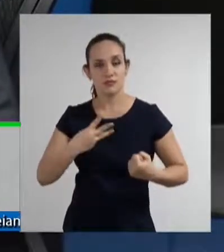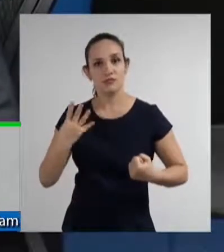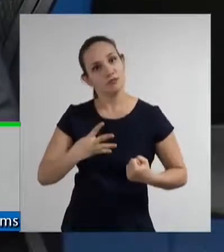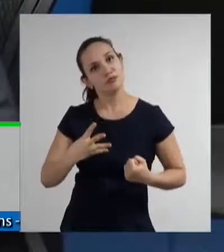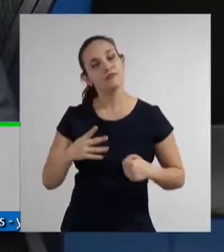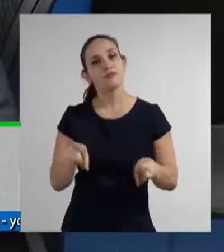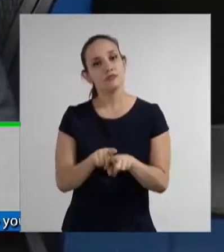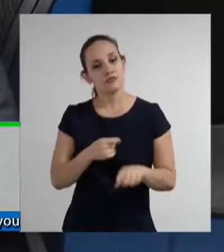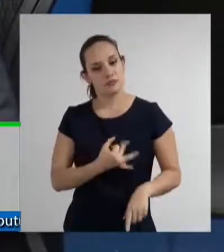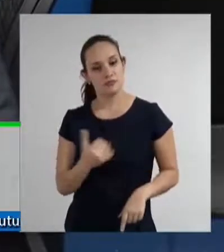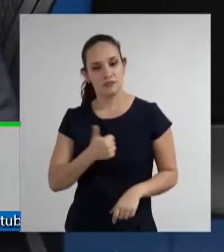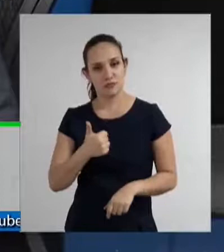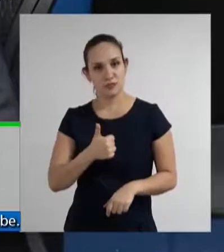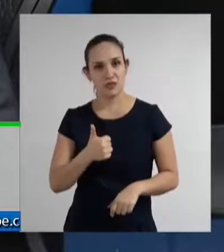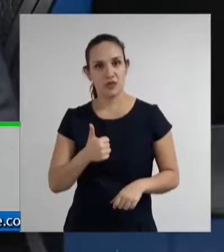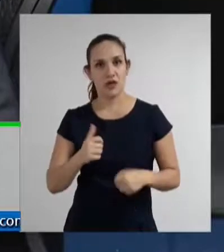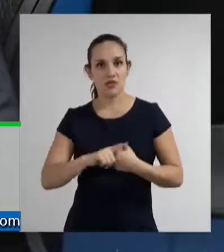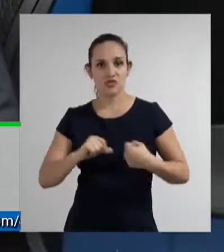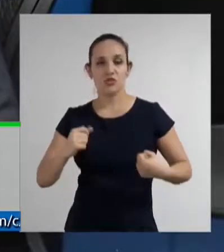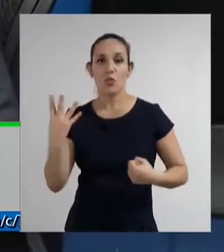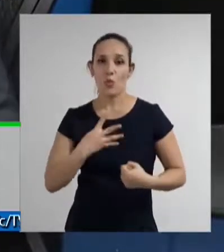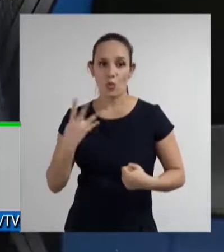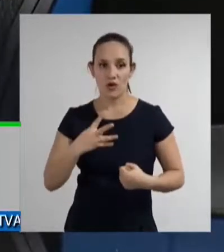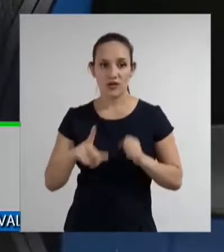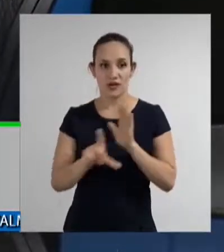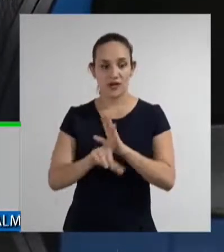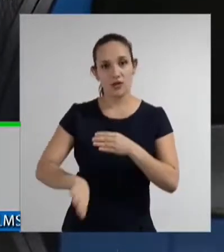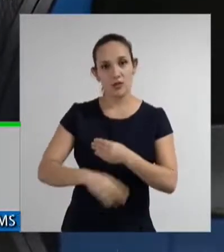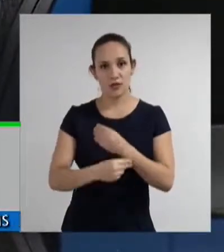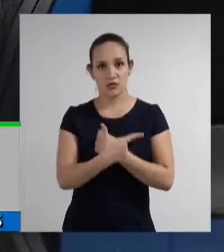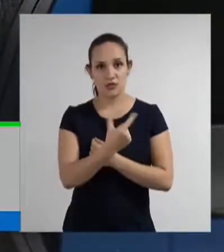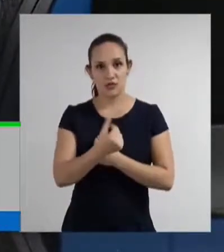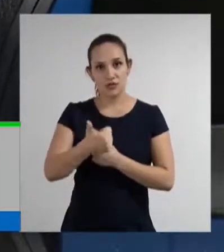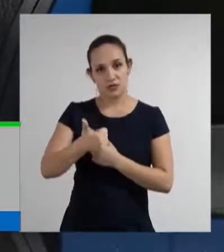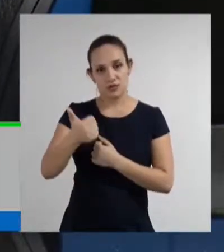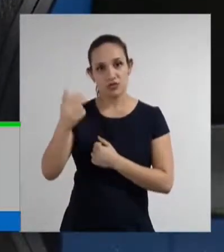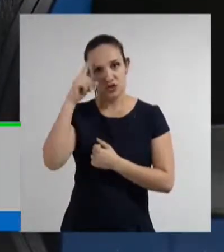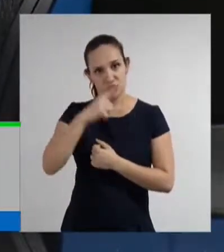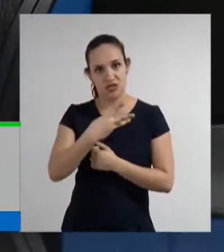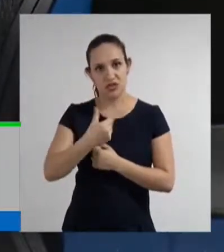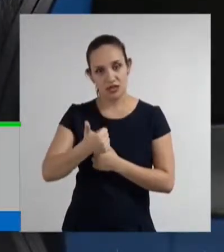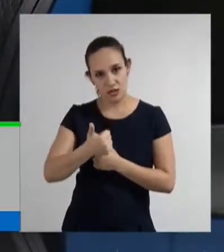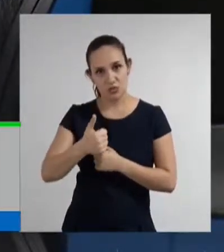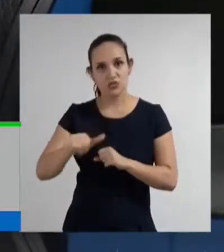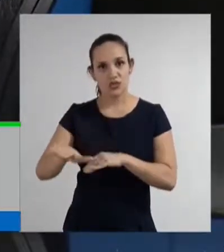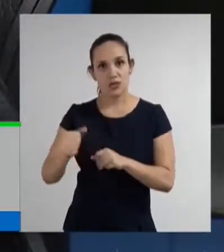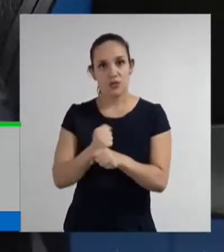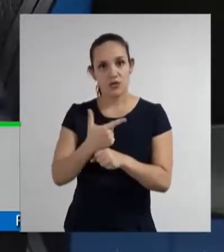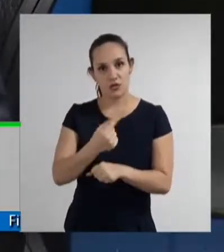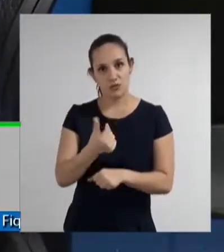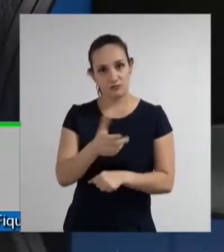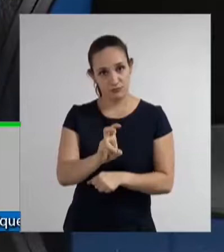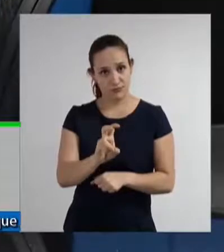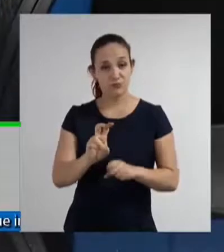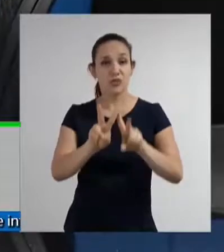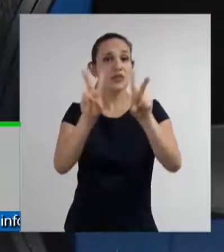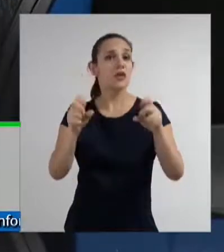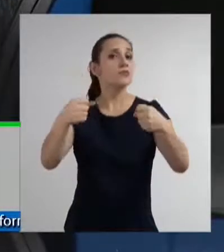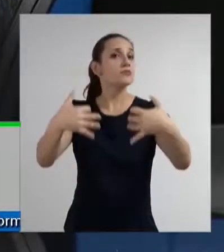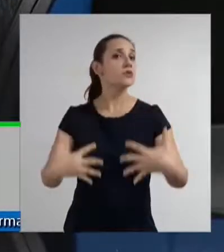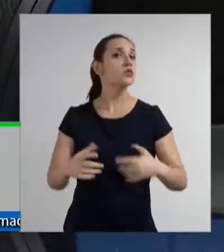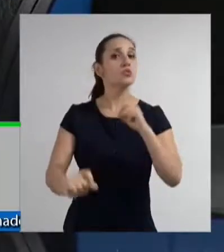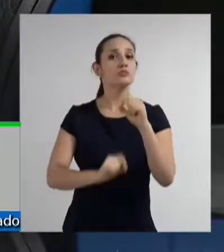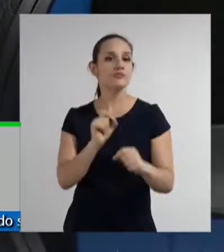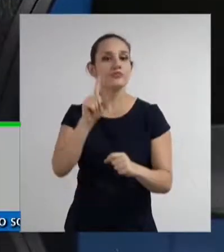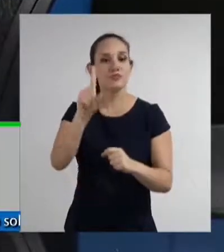e do inciso 1º do artigo 4º da Lei Complementar número 201, de 31 de setembro de 2015, que